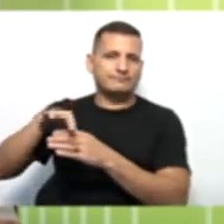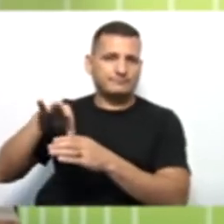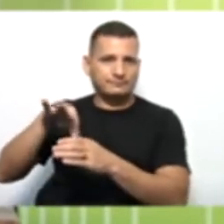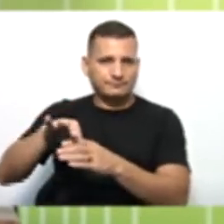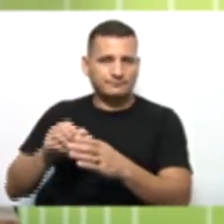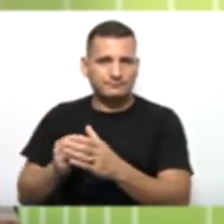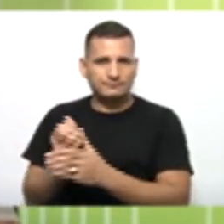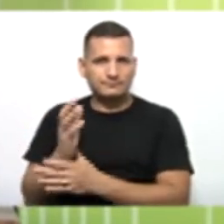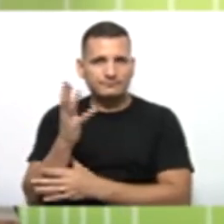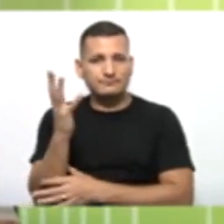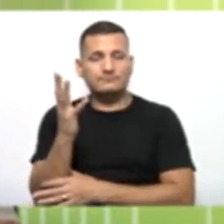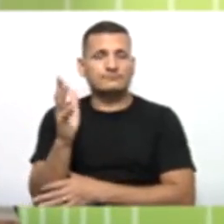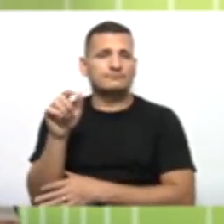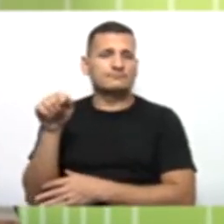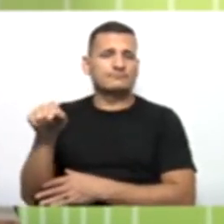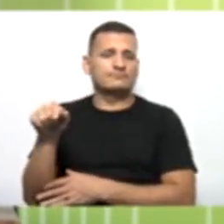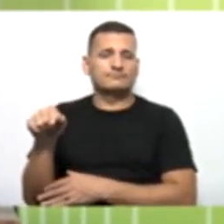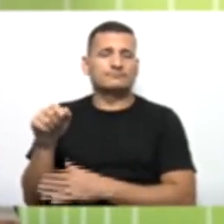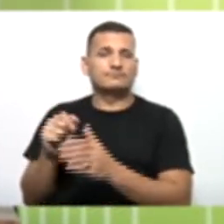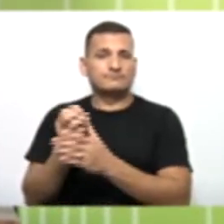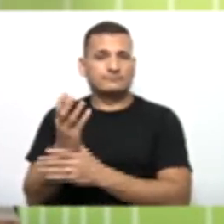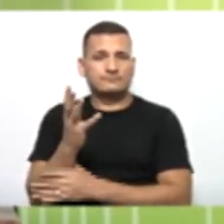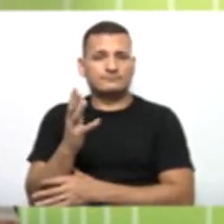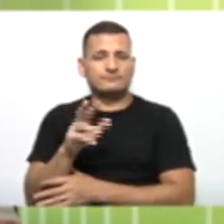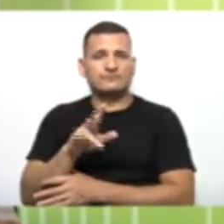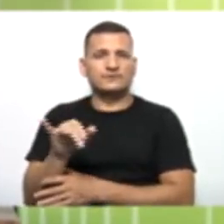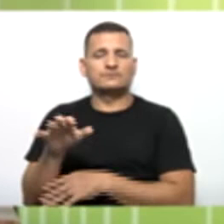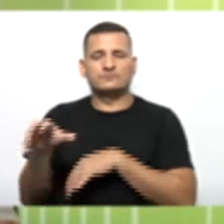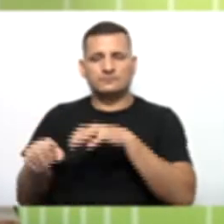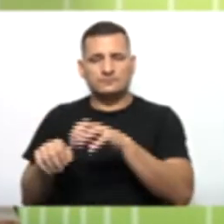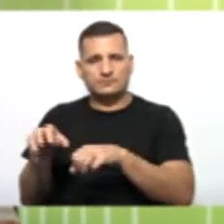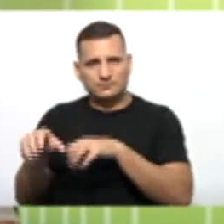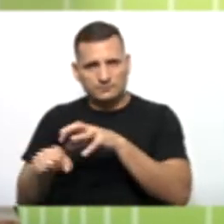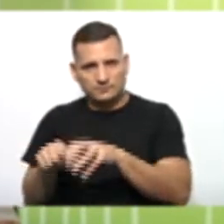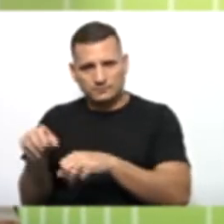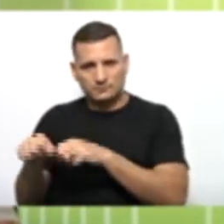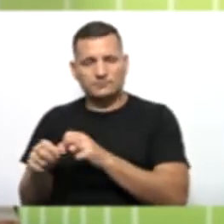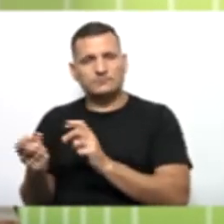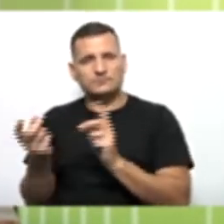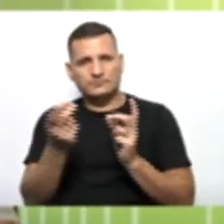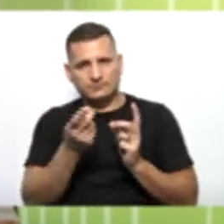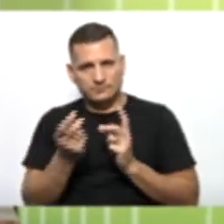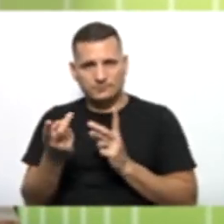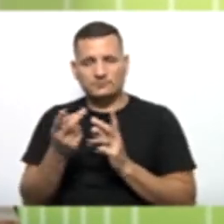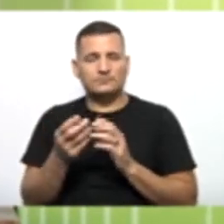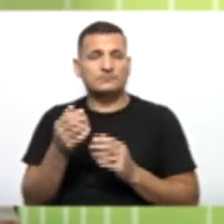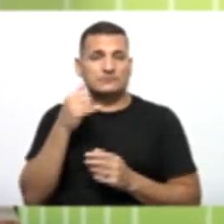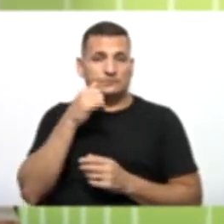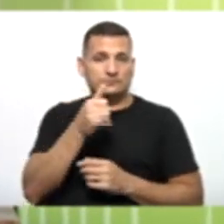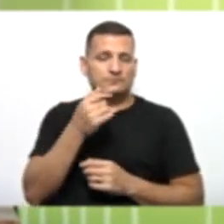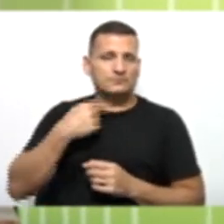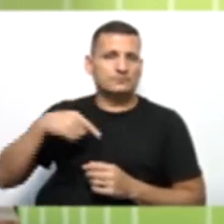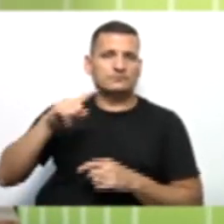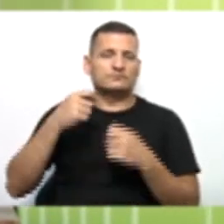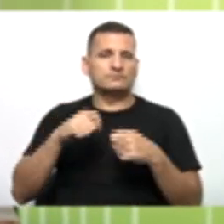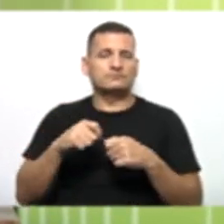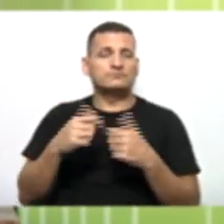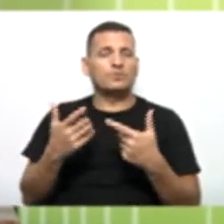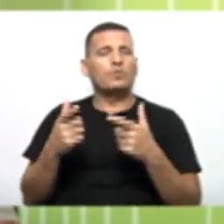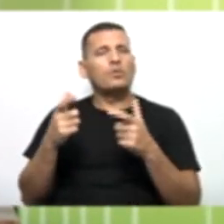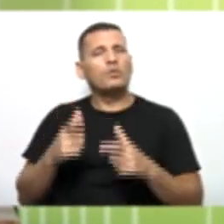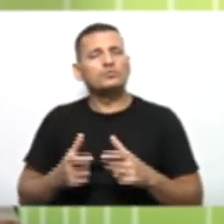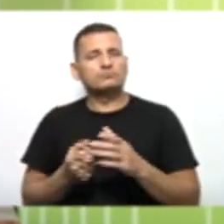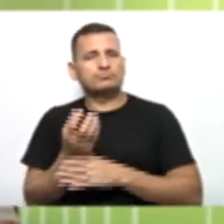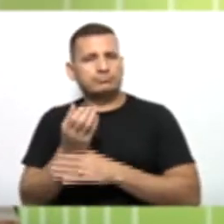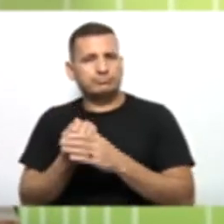e essa plantação normalmente vai retirar a cobertura vegetal. Nós utilizamos energia, essa energia precisa ser produzida em alguma